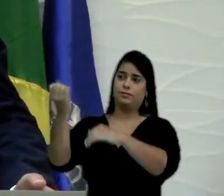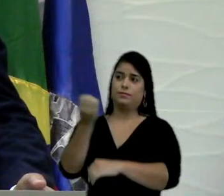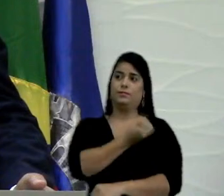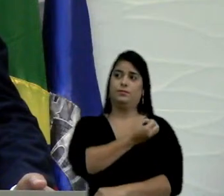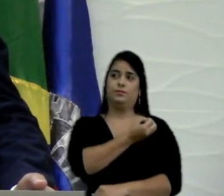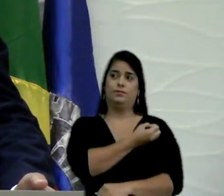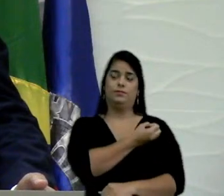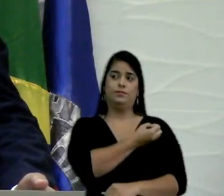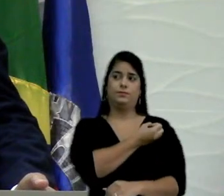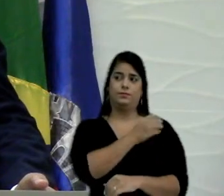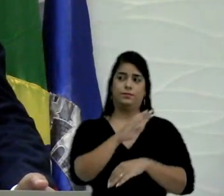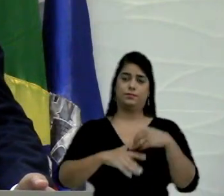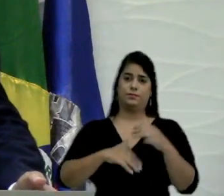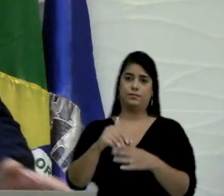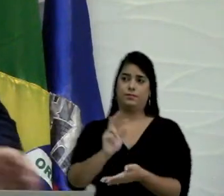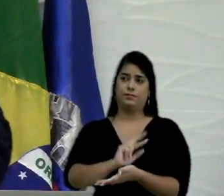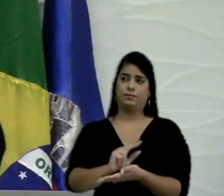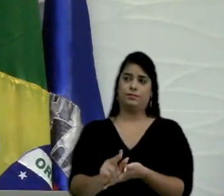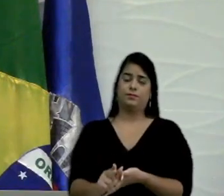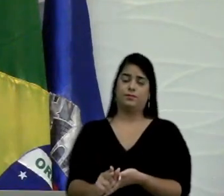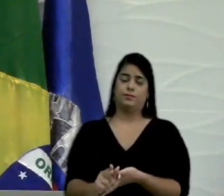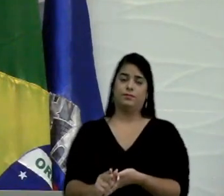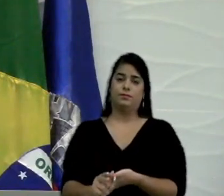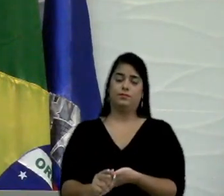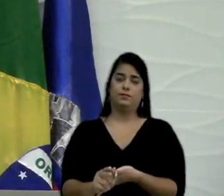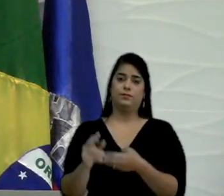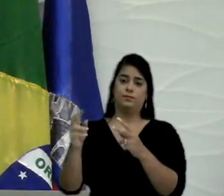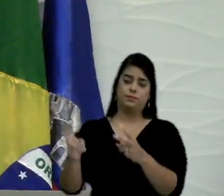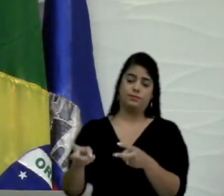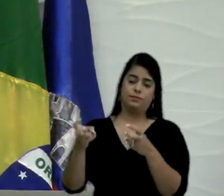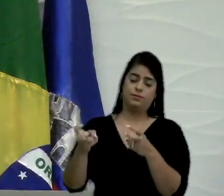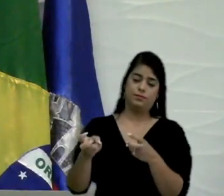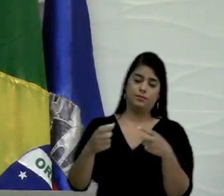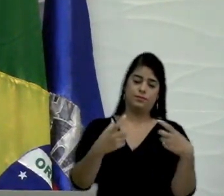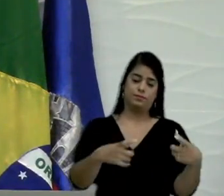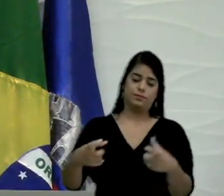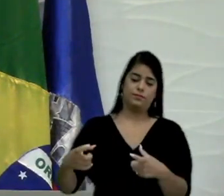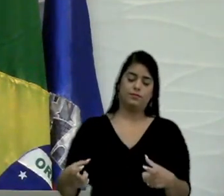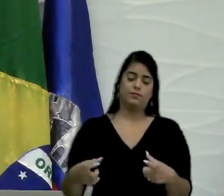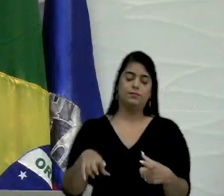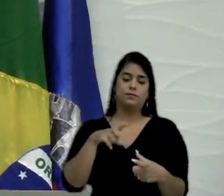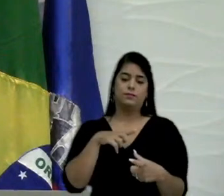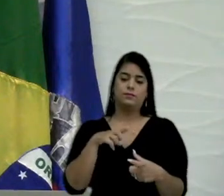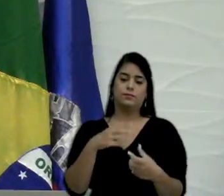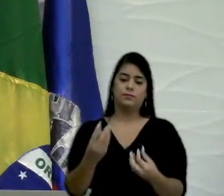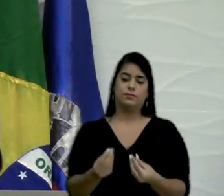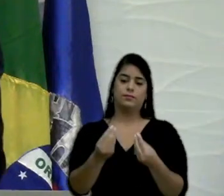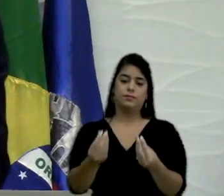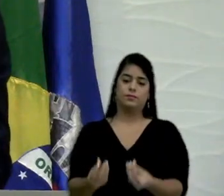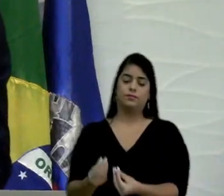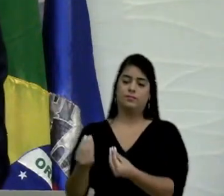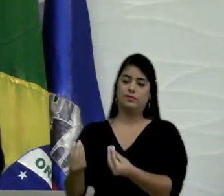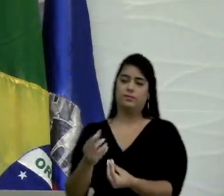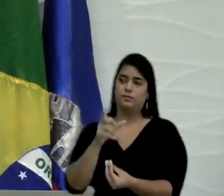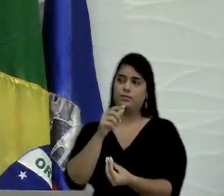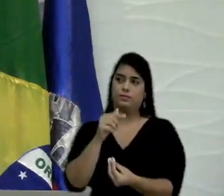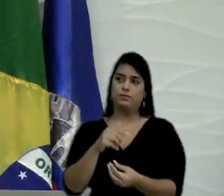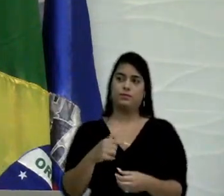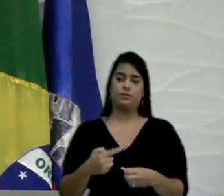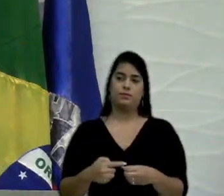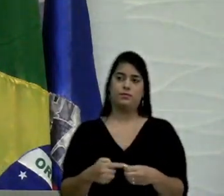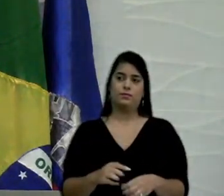funcionários na Compesa para de fato verificar as redes que a gente tem de oferta de água para o nosso município Muito